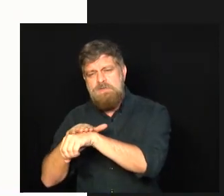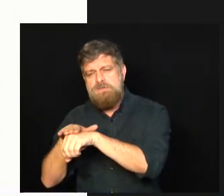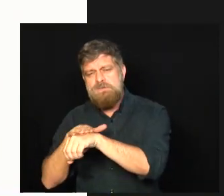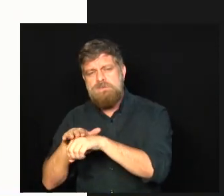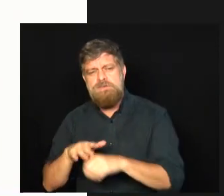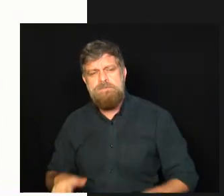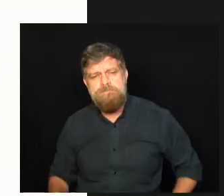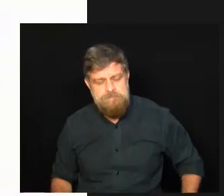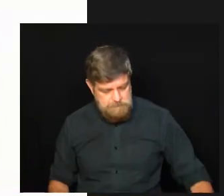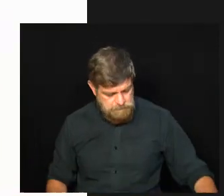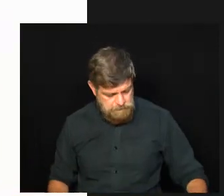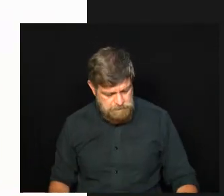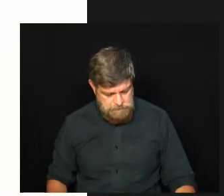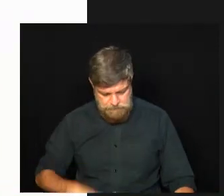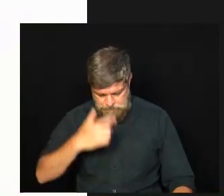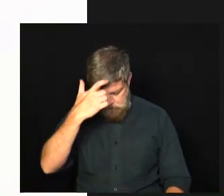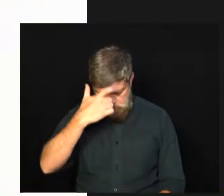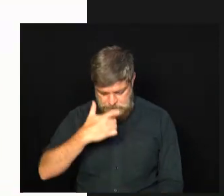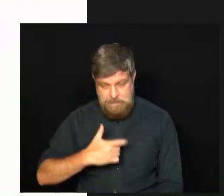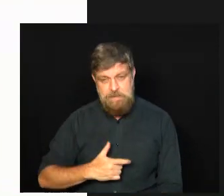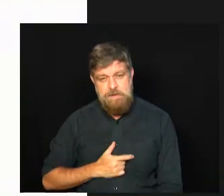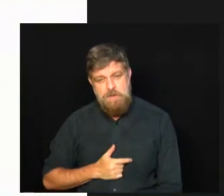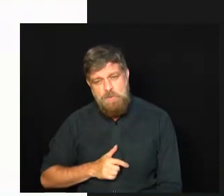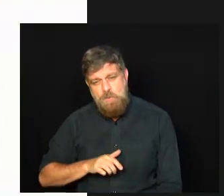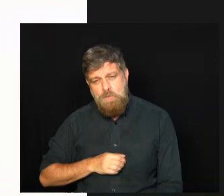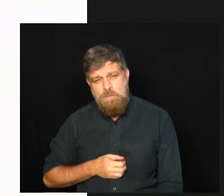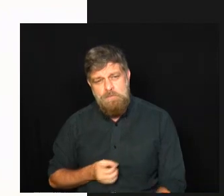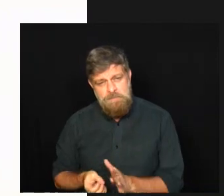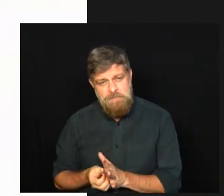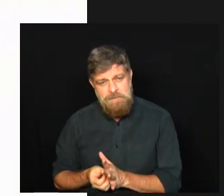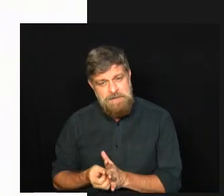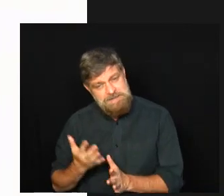como eu, de vez em quando, como se diz